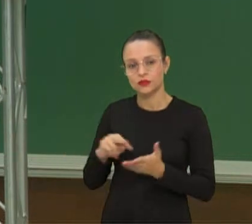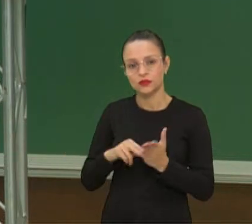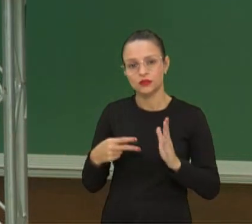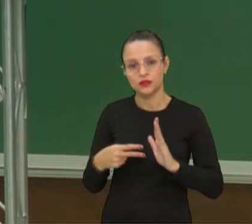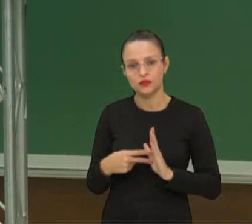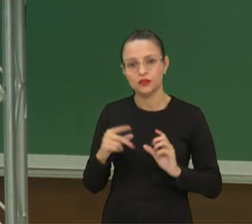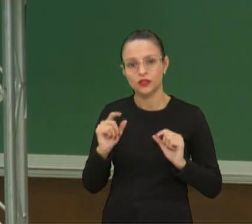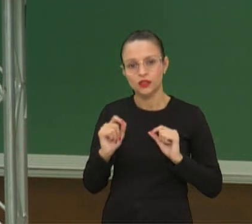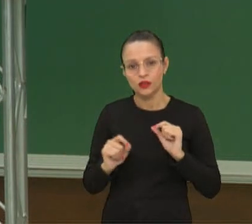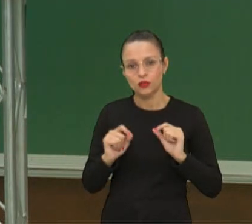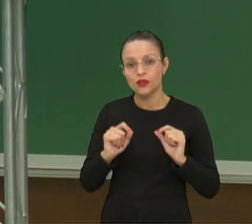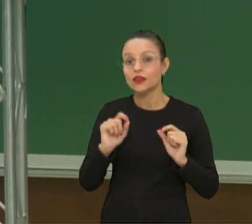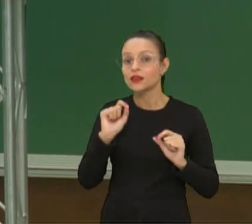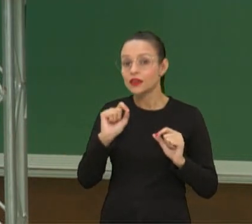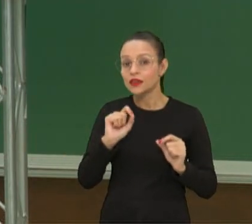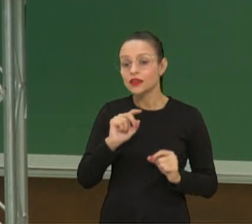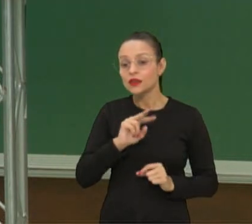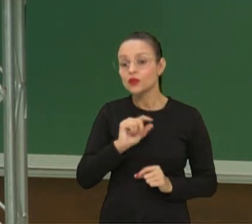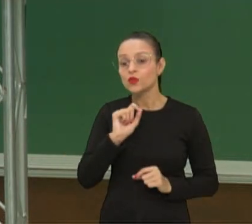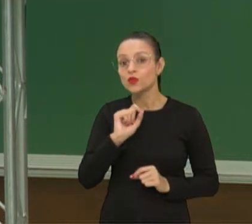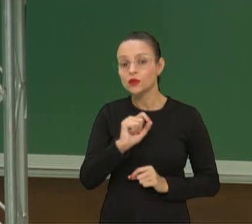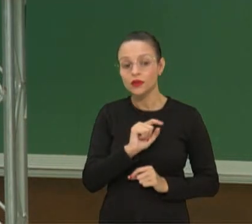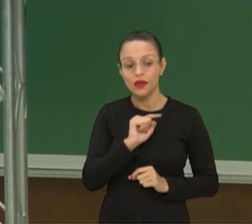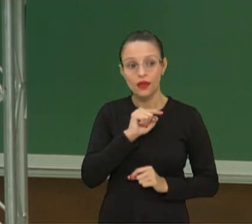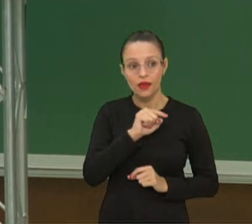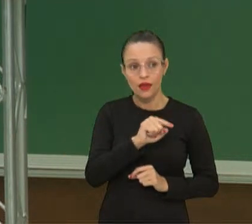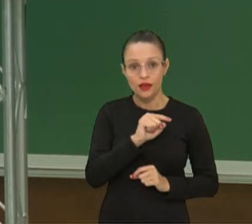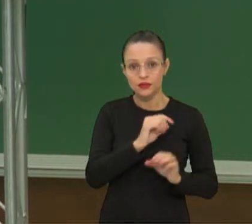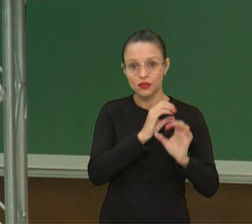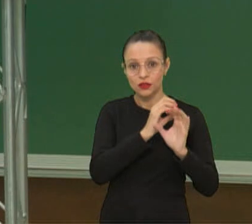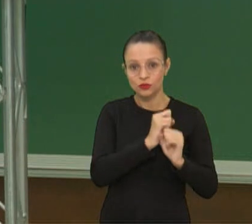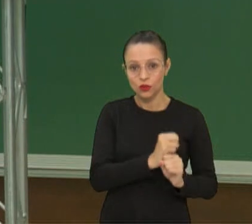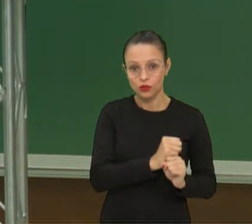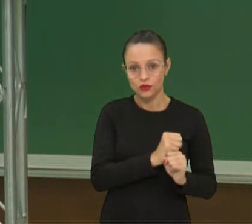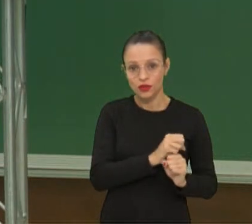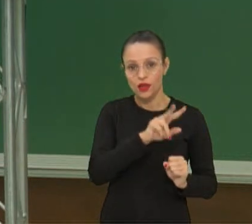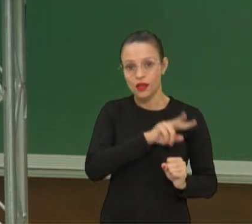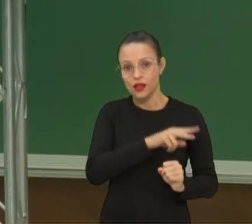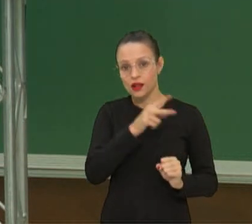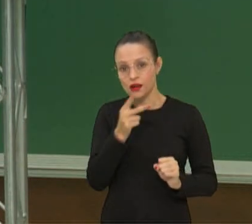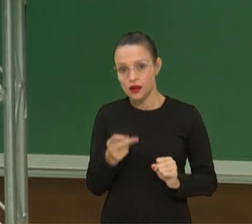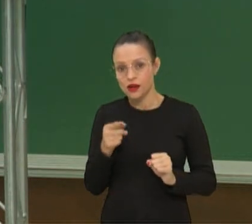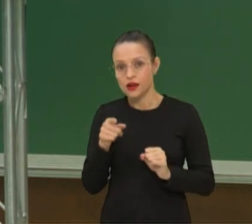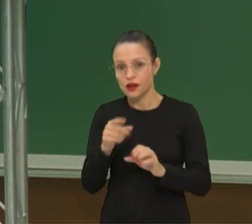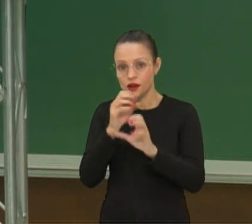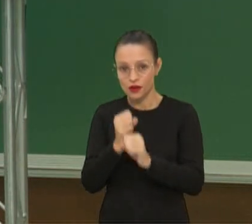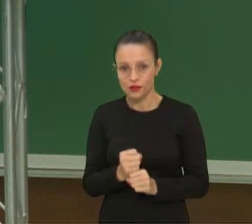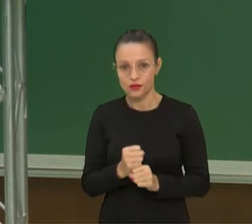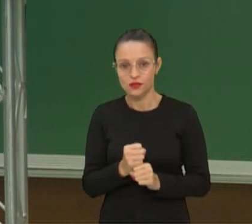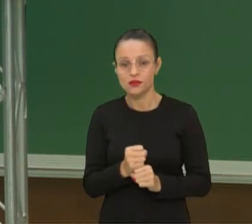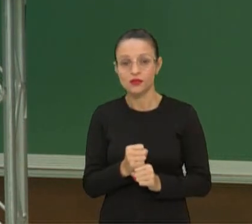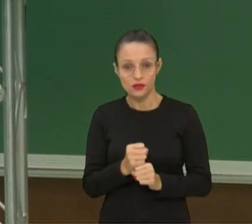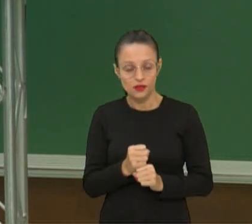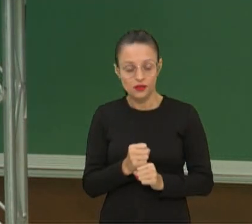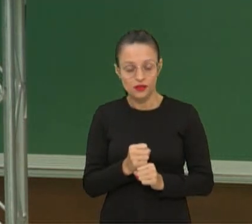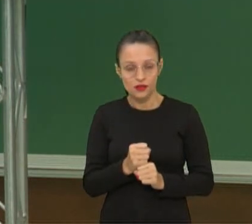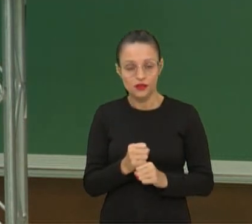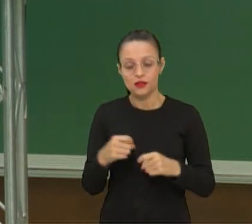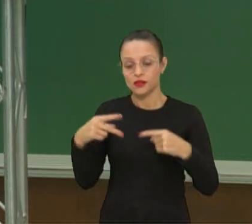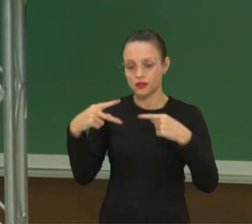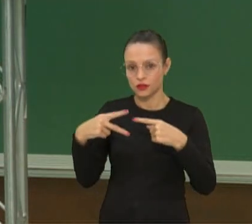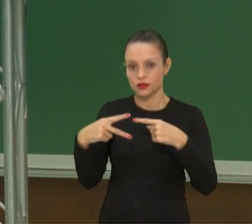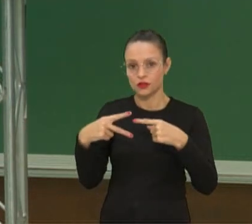significa implicação. Ou seja, essa conta implica nessa. E daí quando eu uso essa